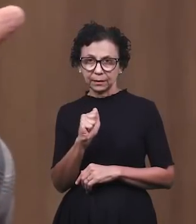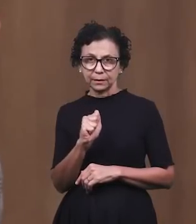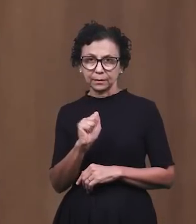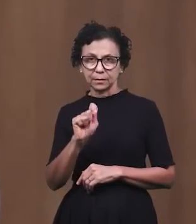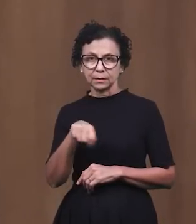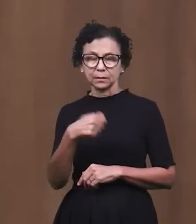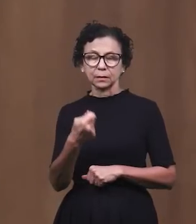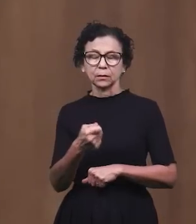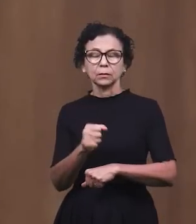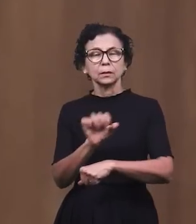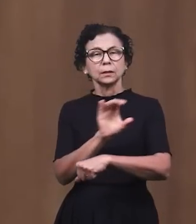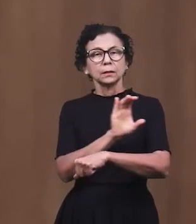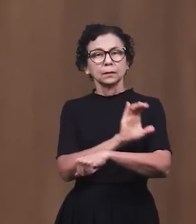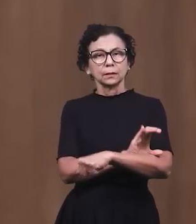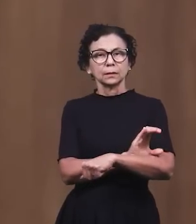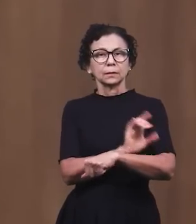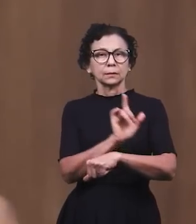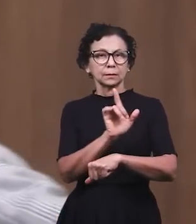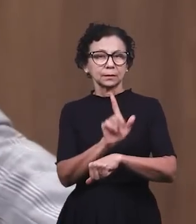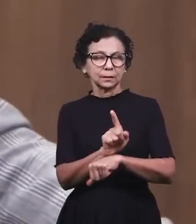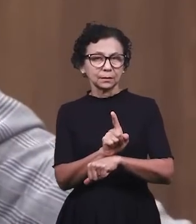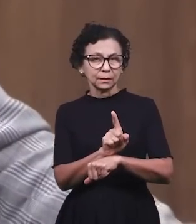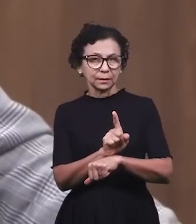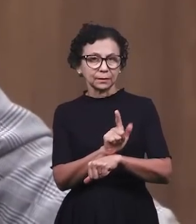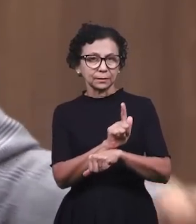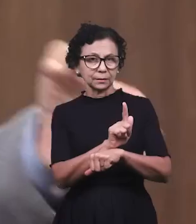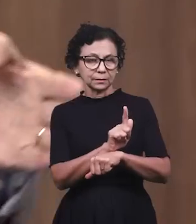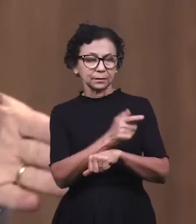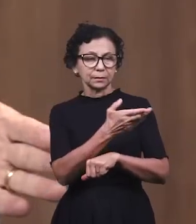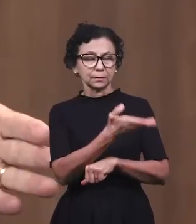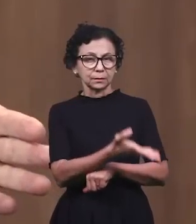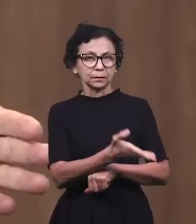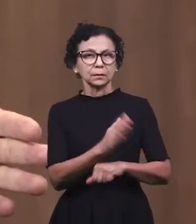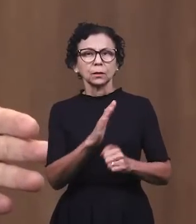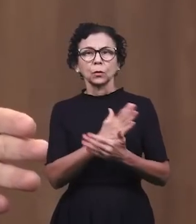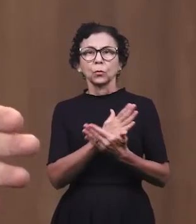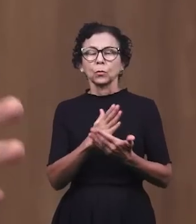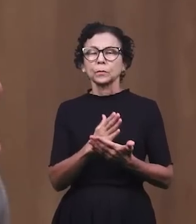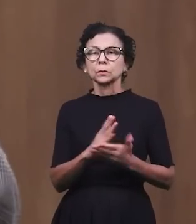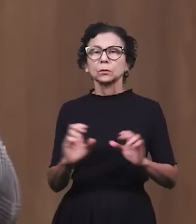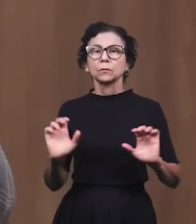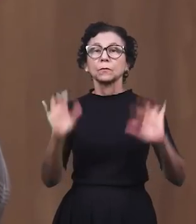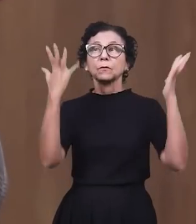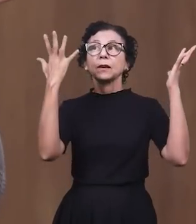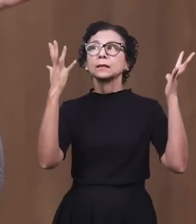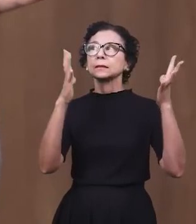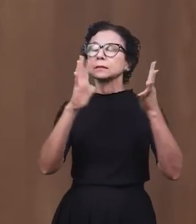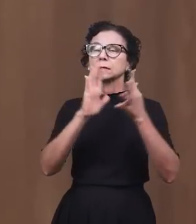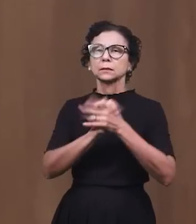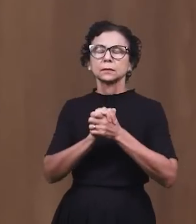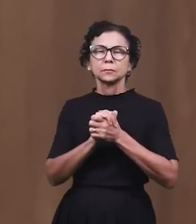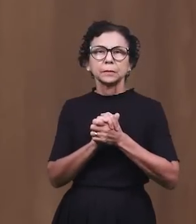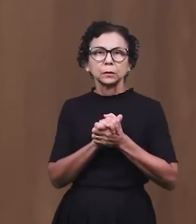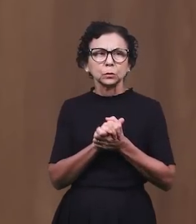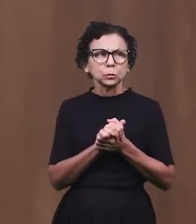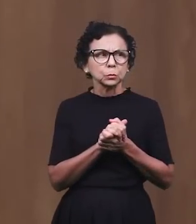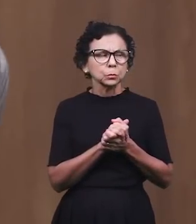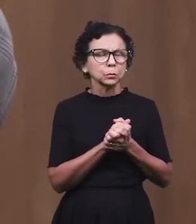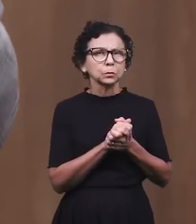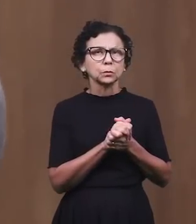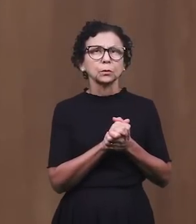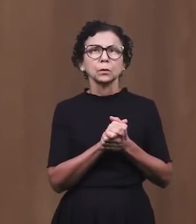ao terceiro dia, deu-se início a uma festa de casamento, o início da igreja. Foi impressionante